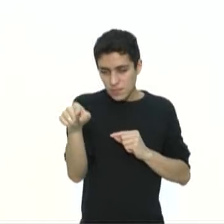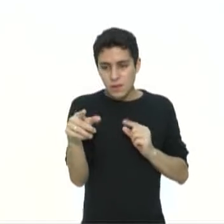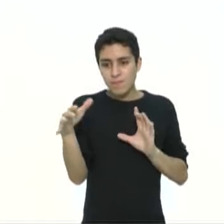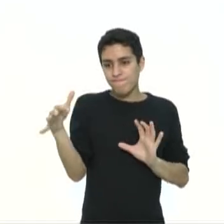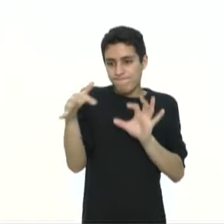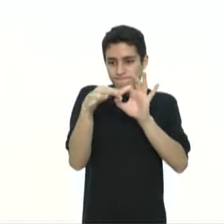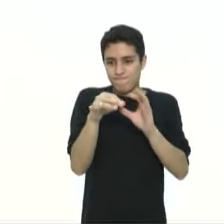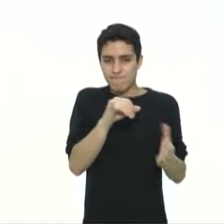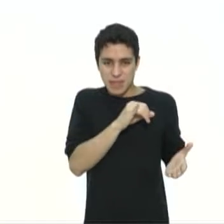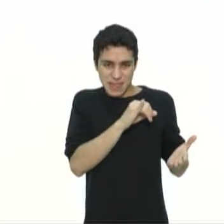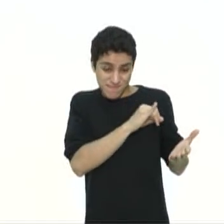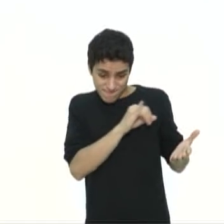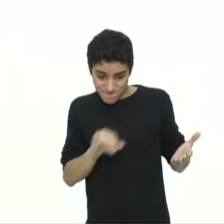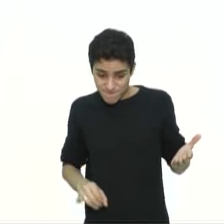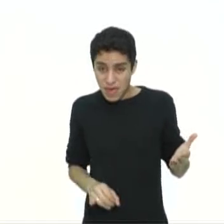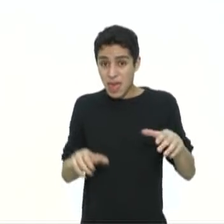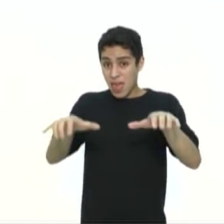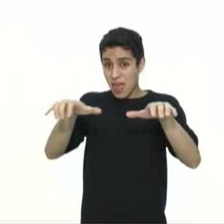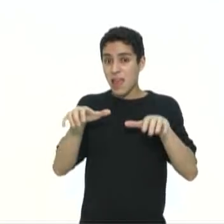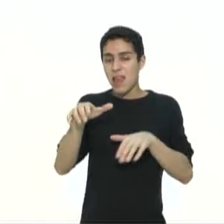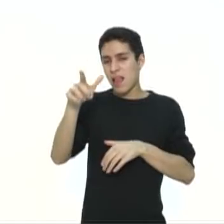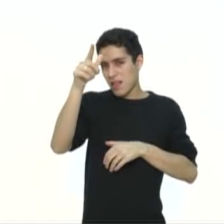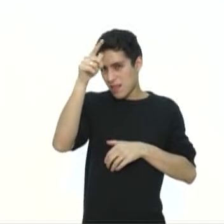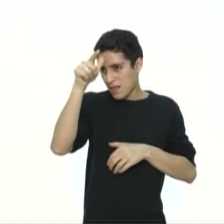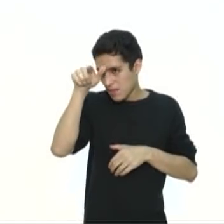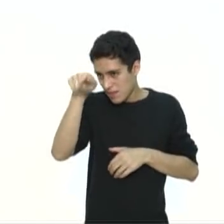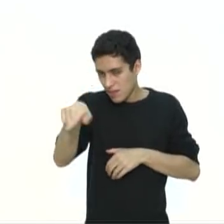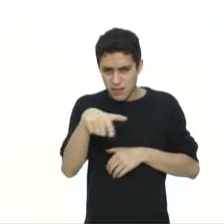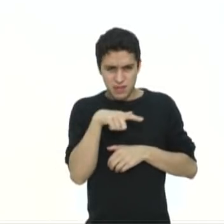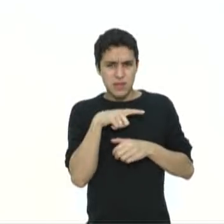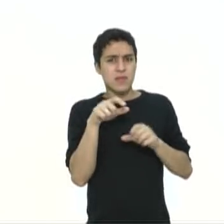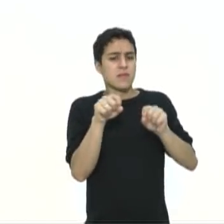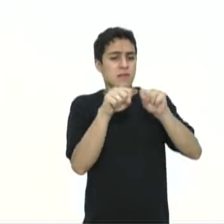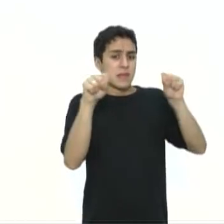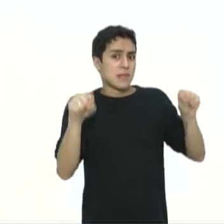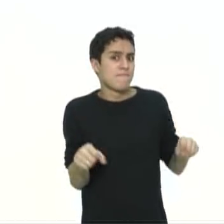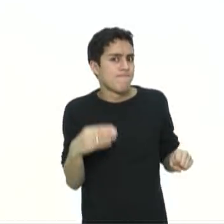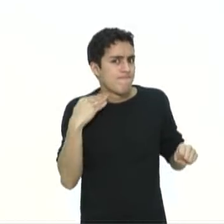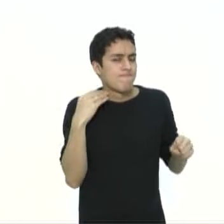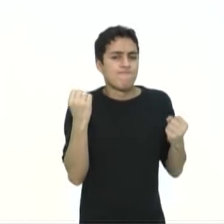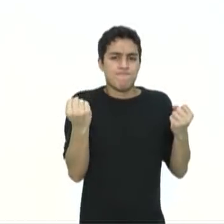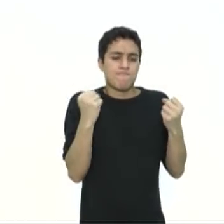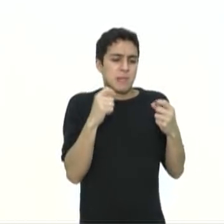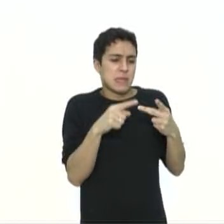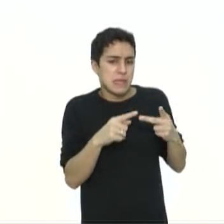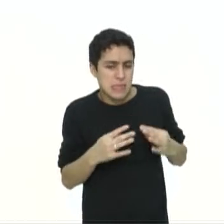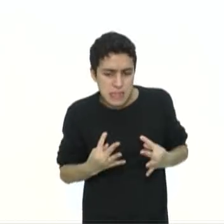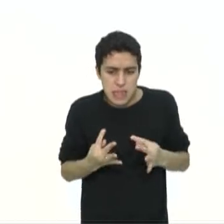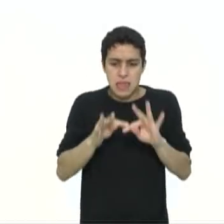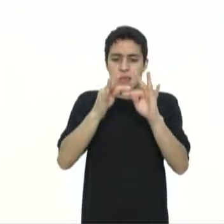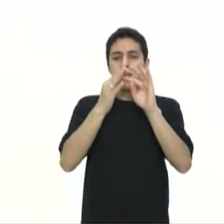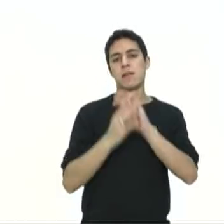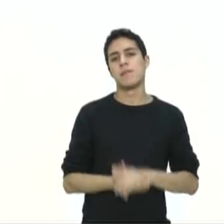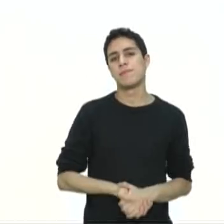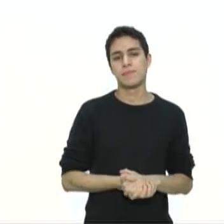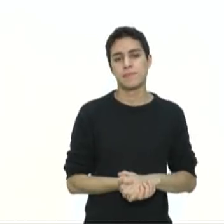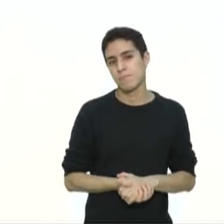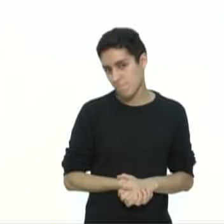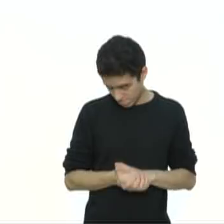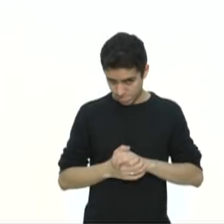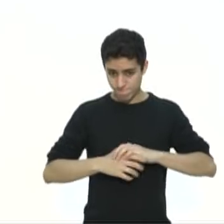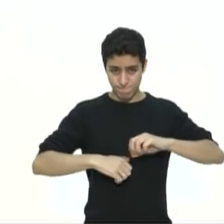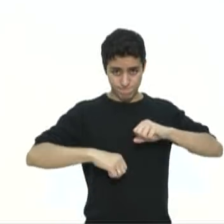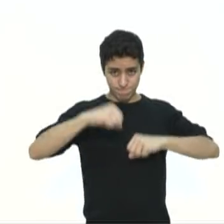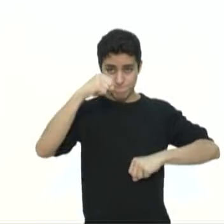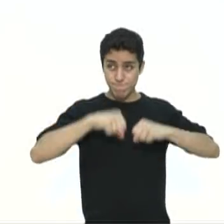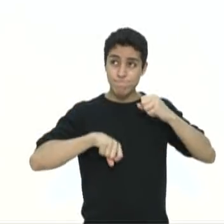Alemão, em 1871, onde a Alemanha contava com um forte sistema bancário, tecnologia avançada. A indústria